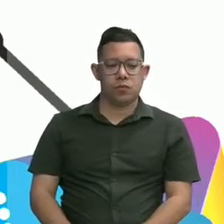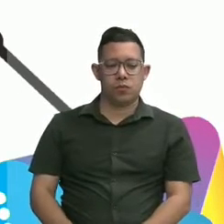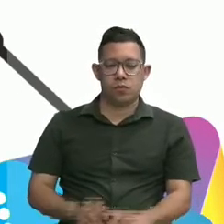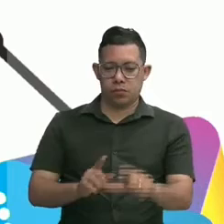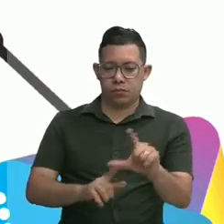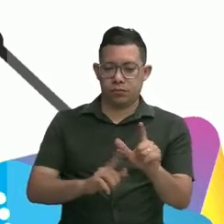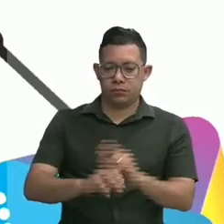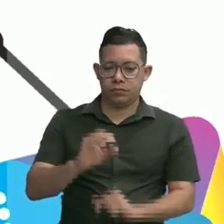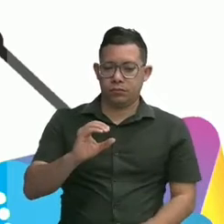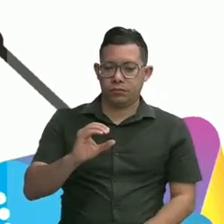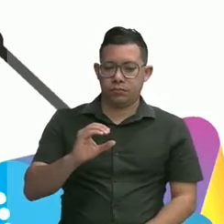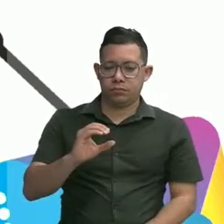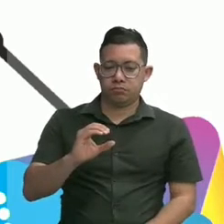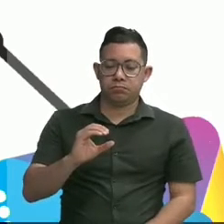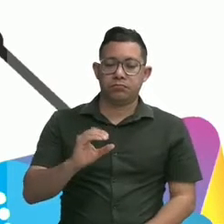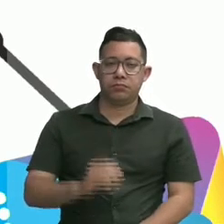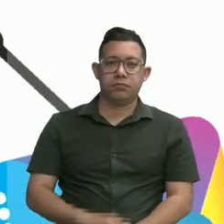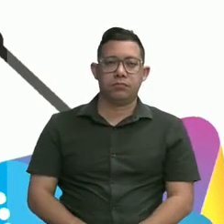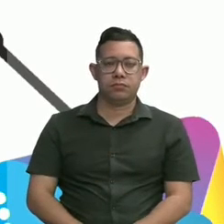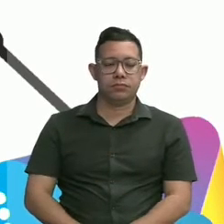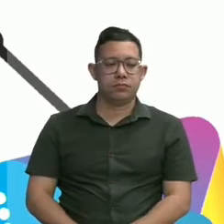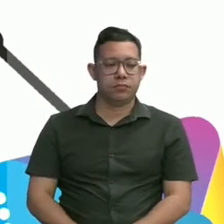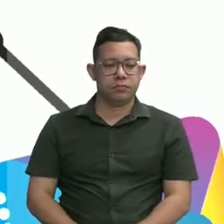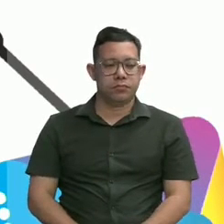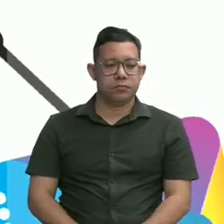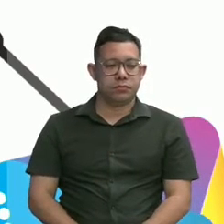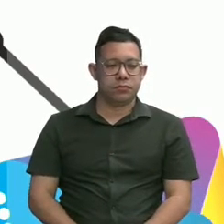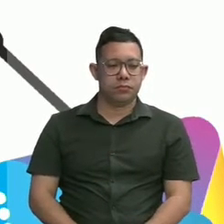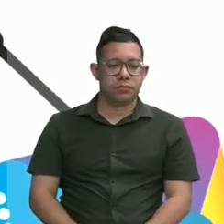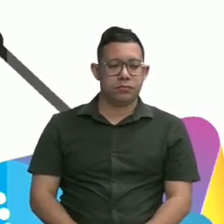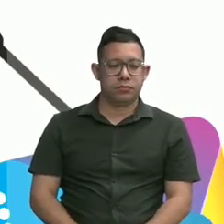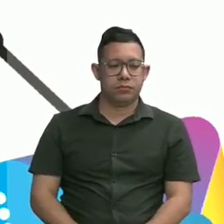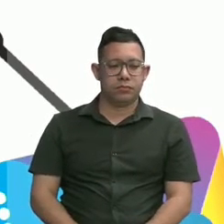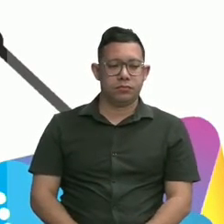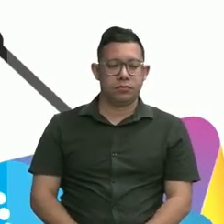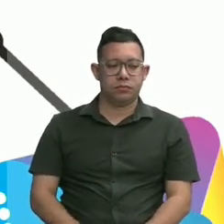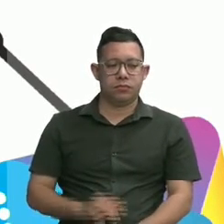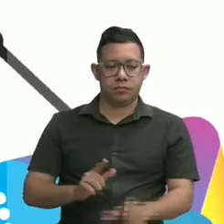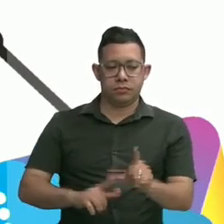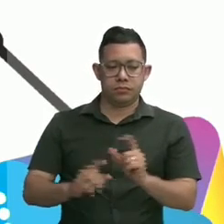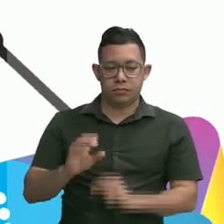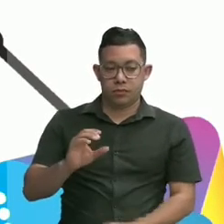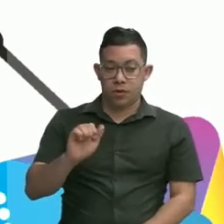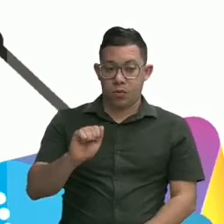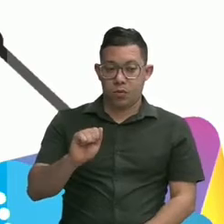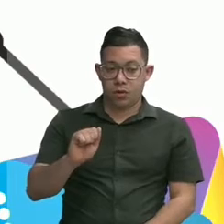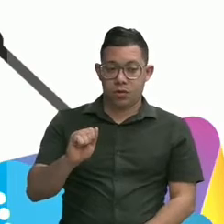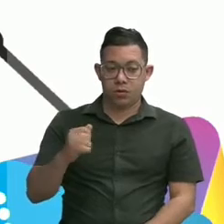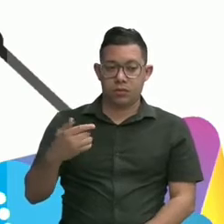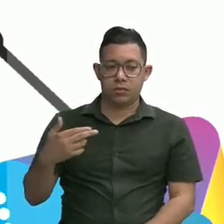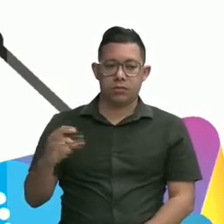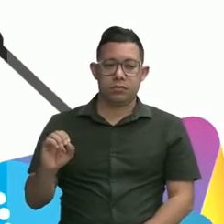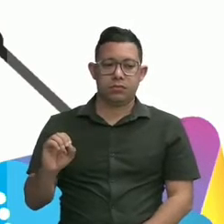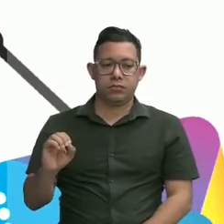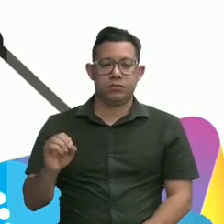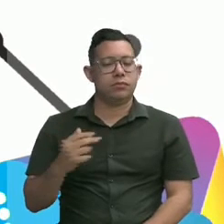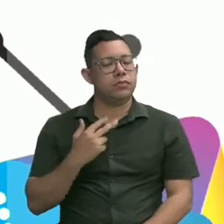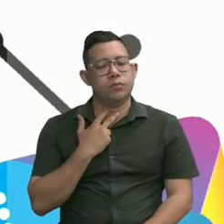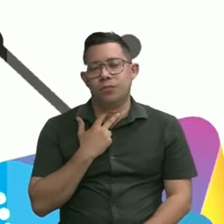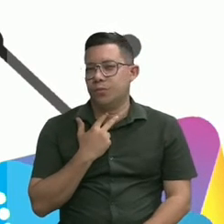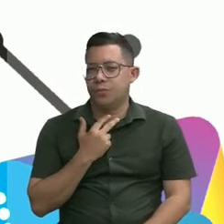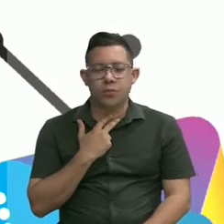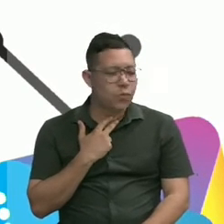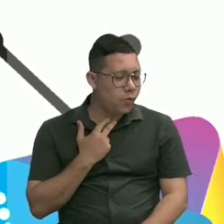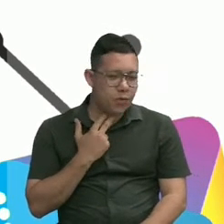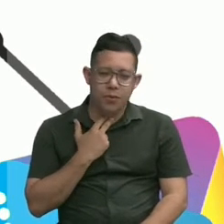letra C gente nascer Olha só eu para uma coisa nasceu o a vale zero gente o ar não pode ser